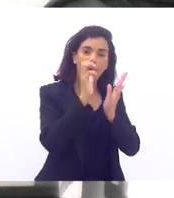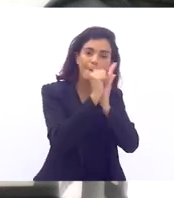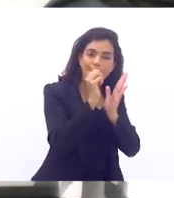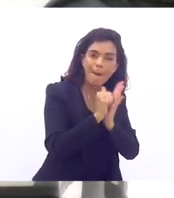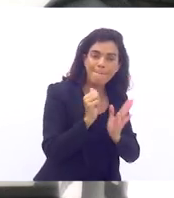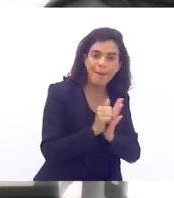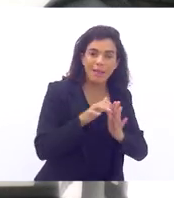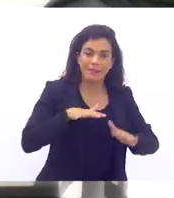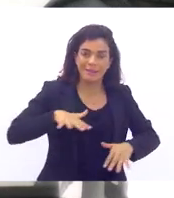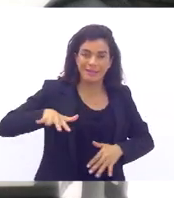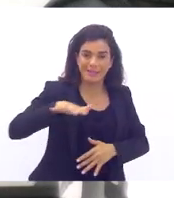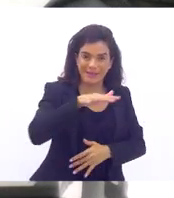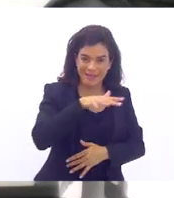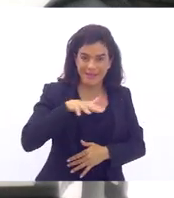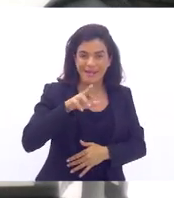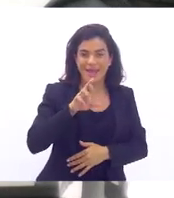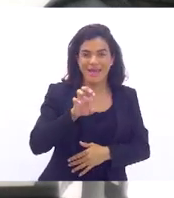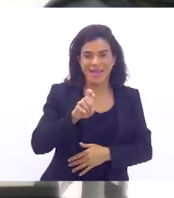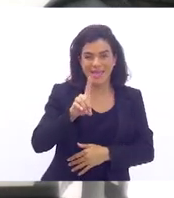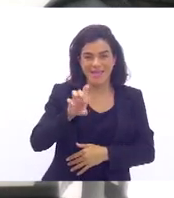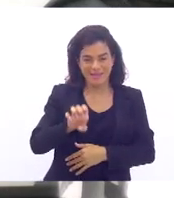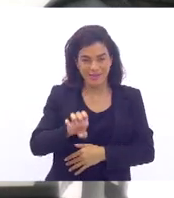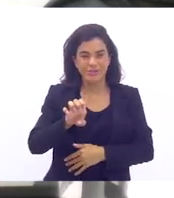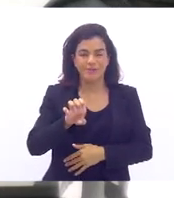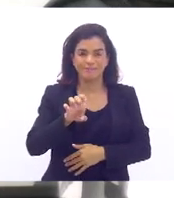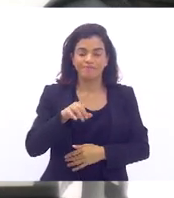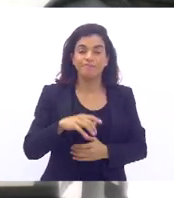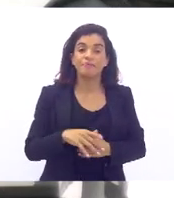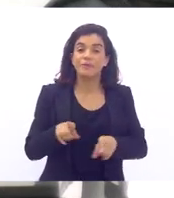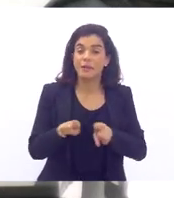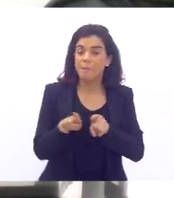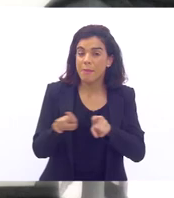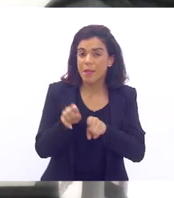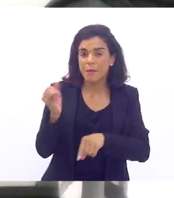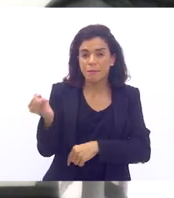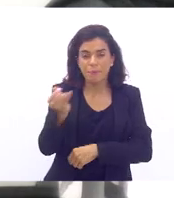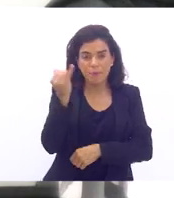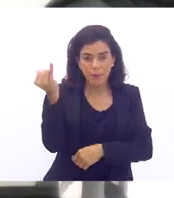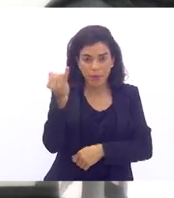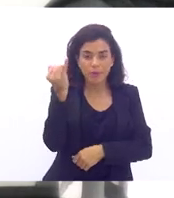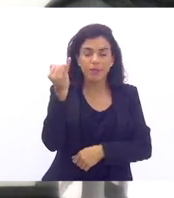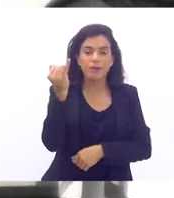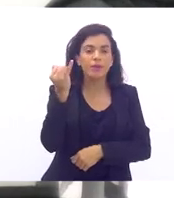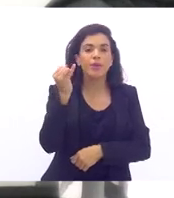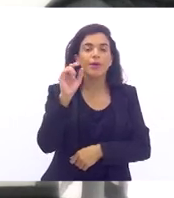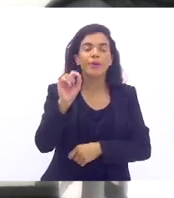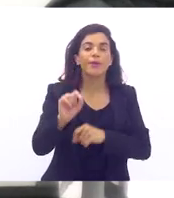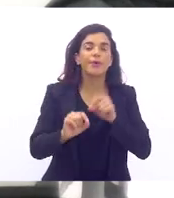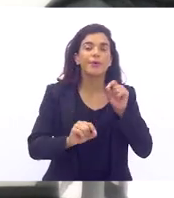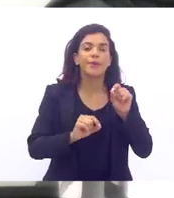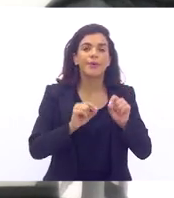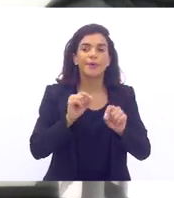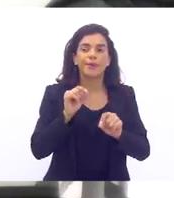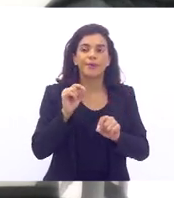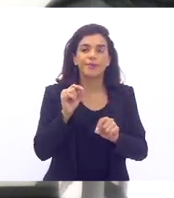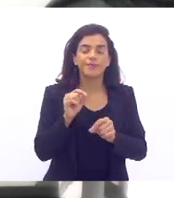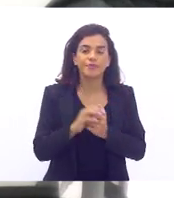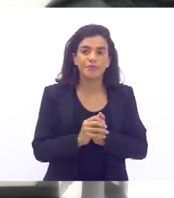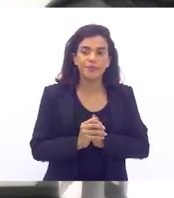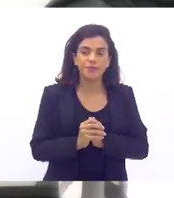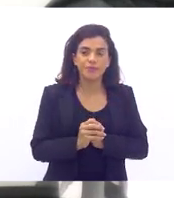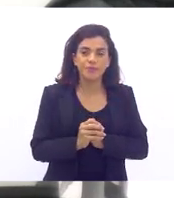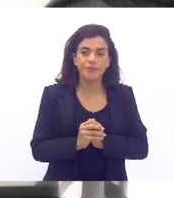na rede né pública acho importante também falar e deixar isso bem